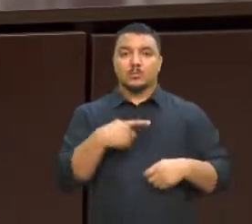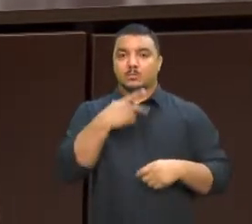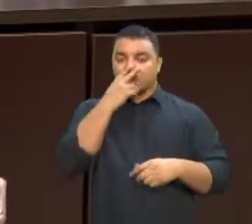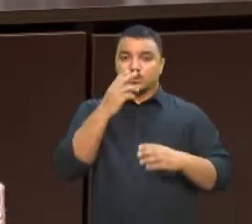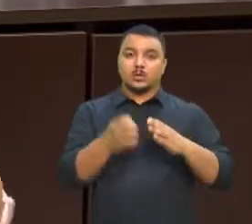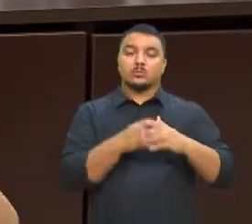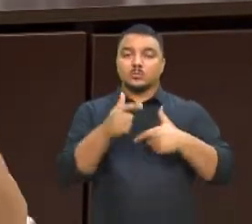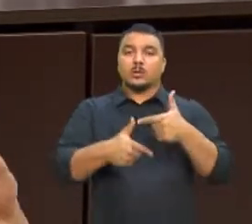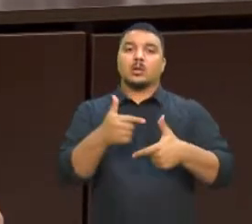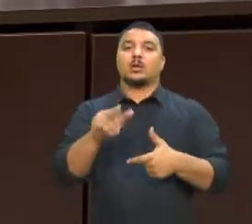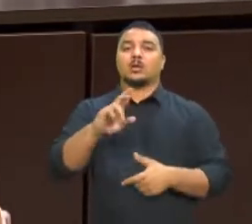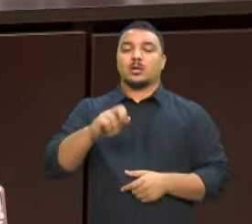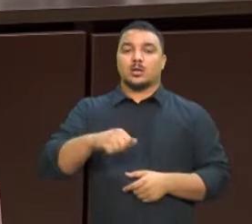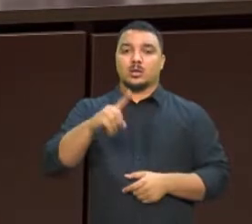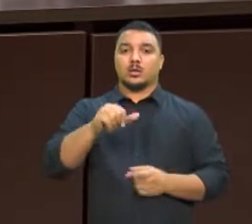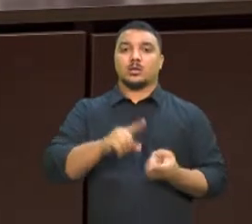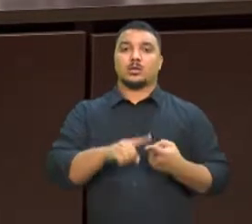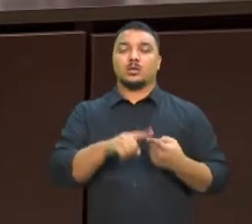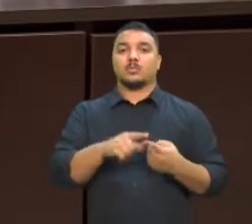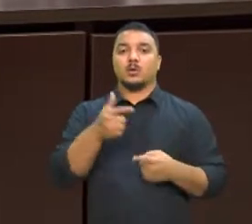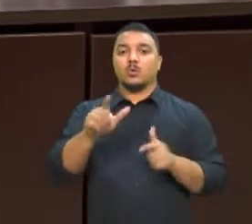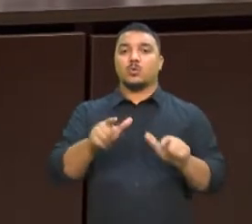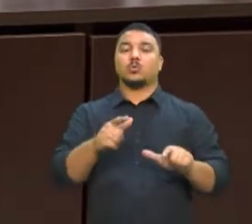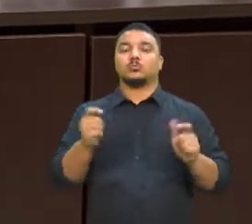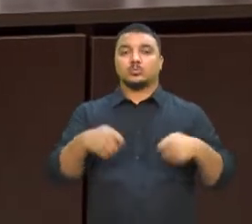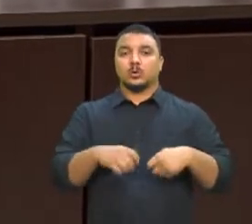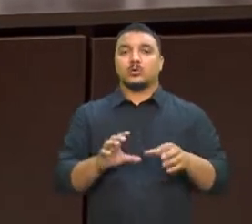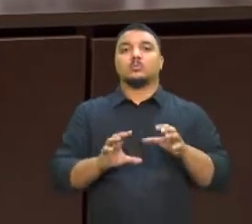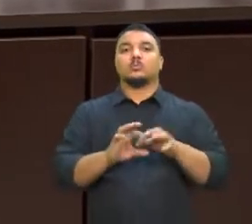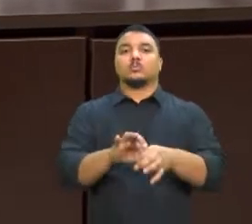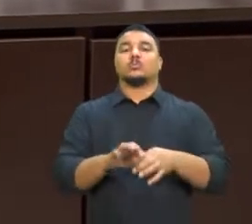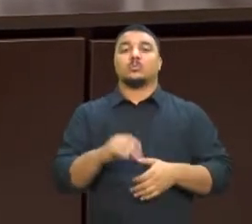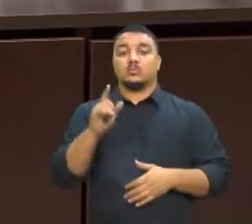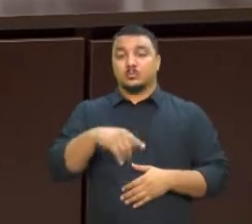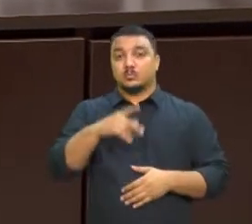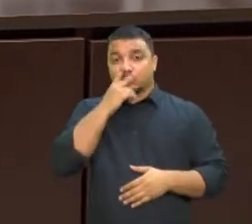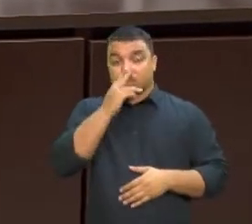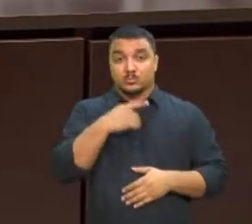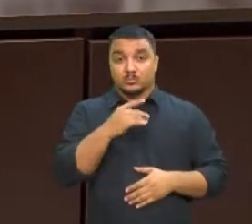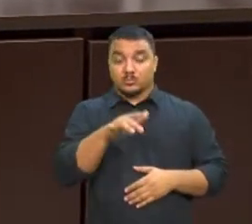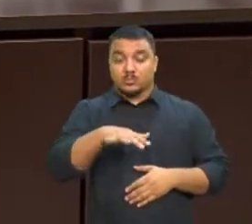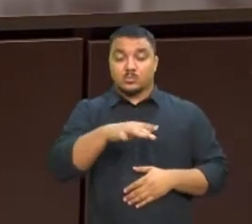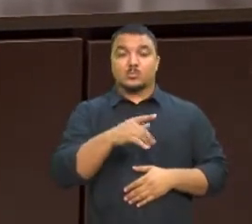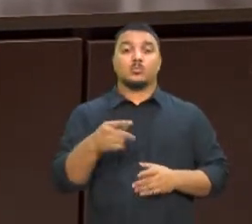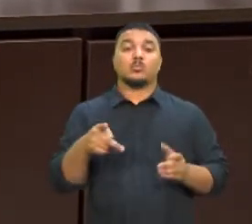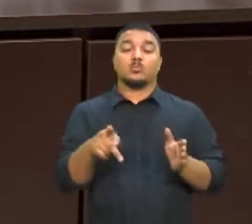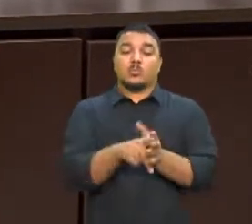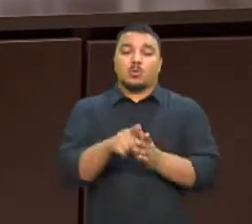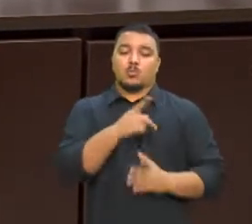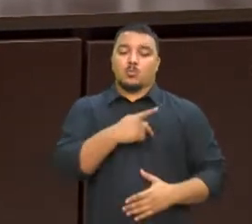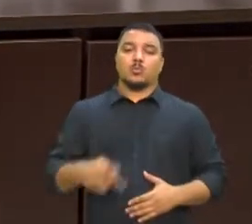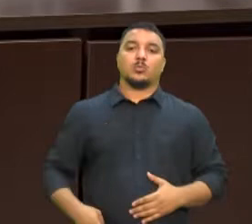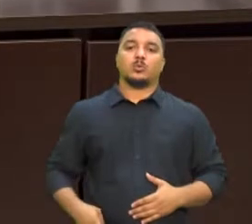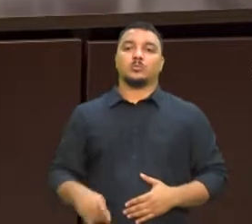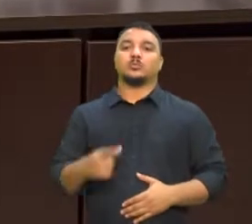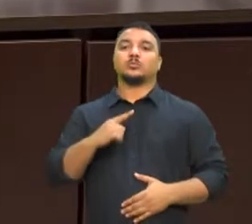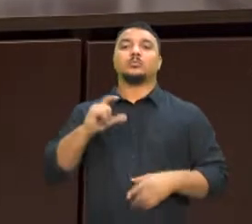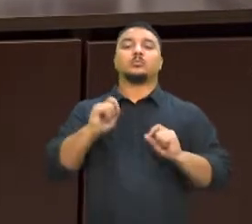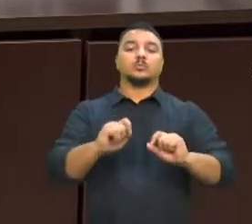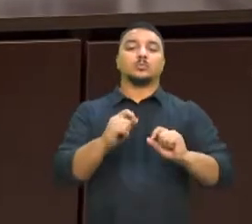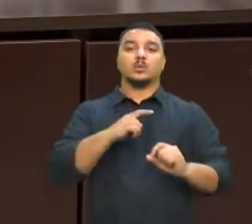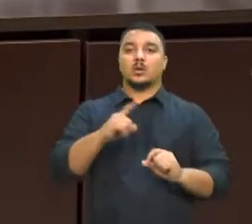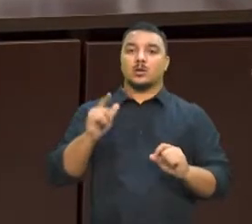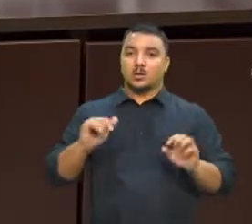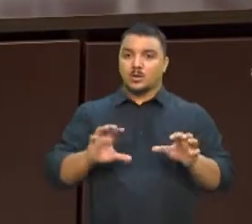renda e outras políticas de integração da família e de ocupação dos espaços públicos. E dessa forma